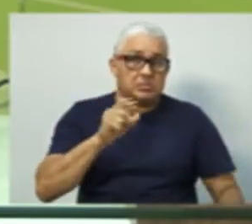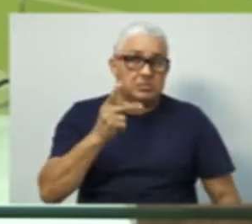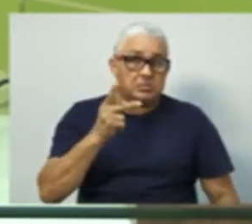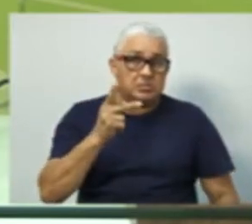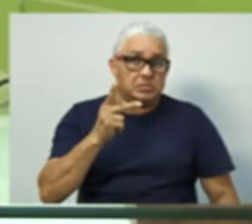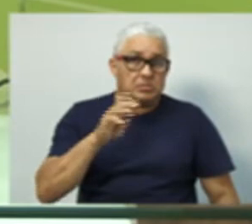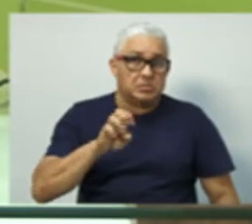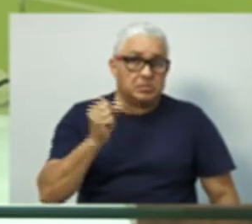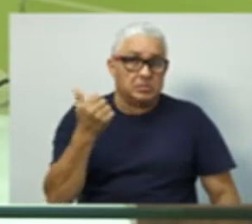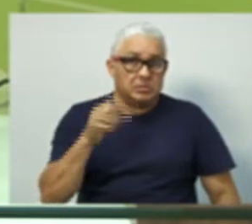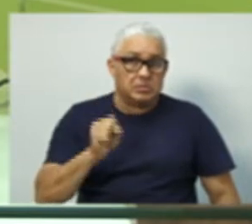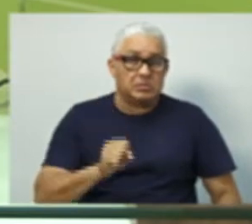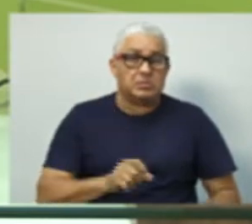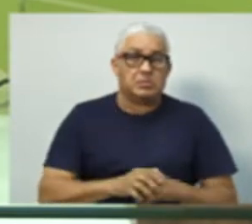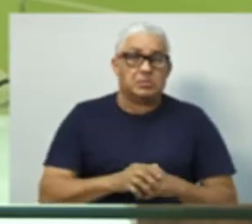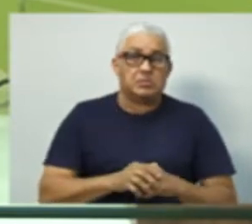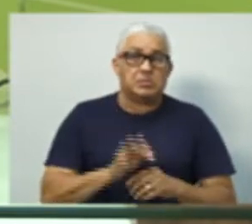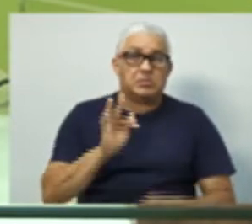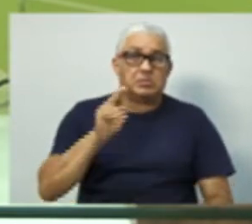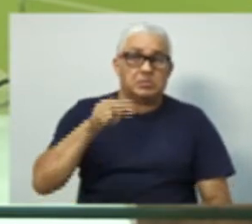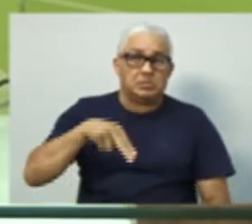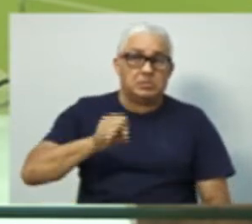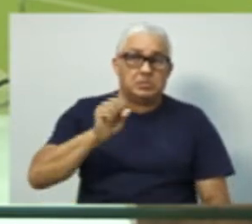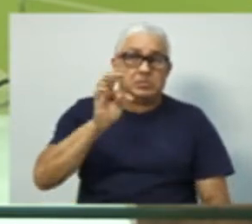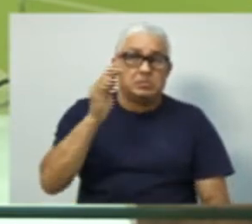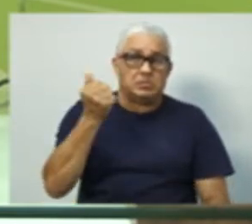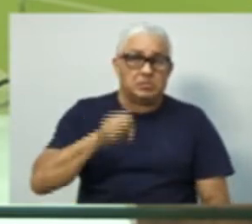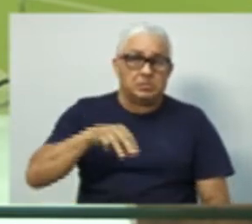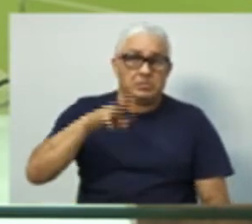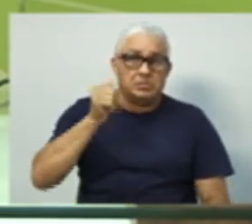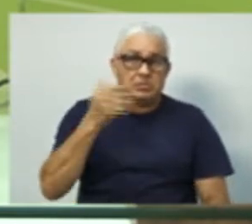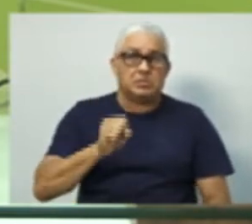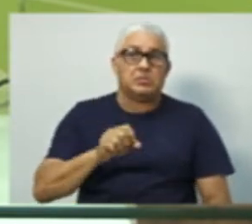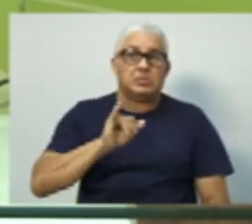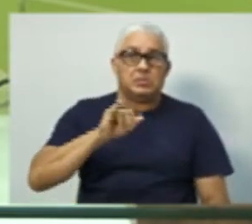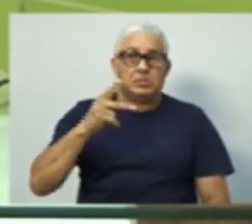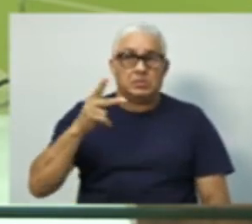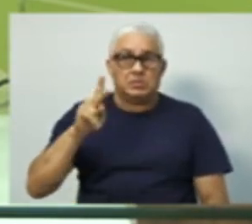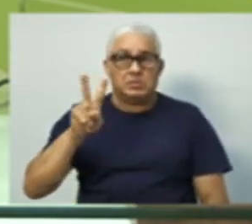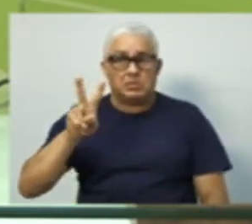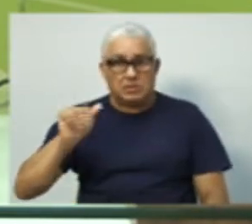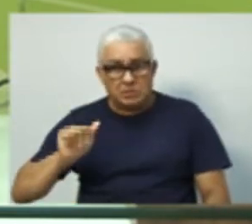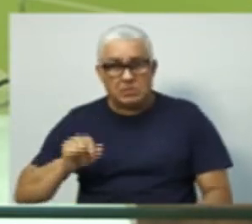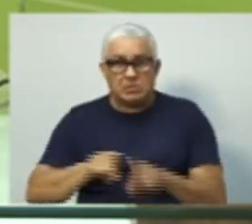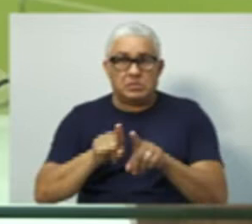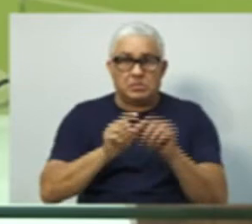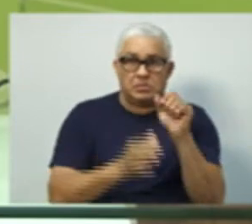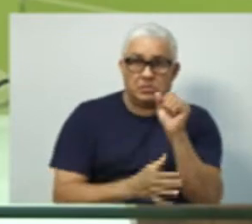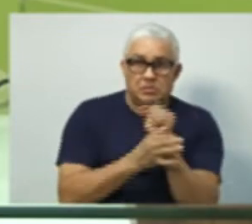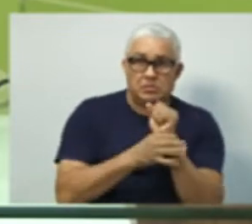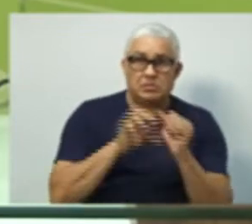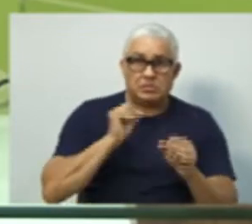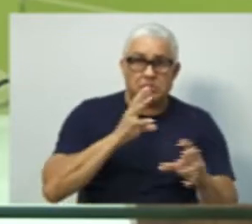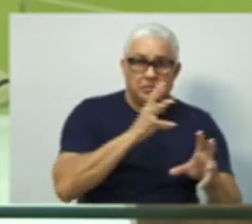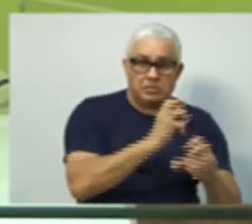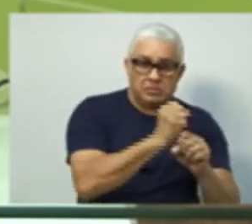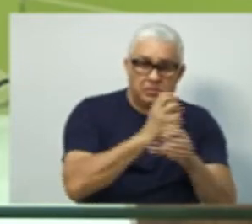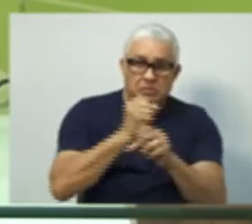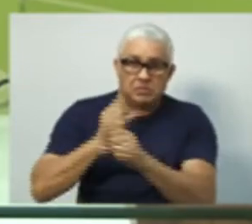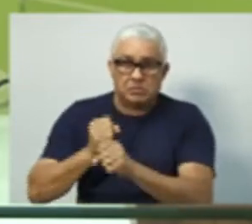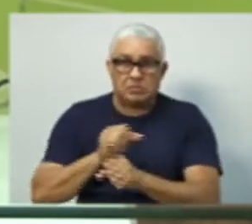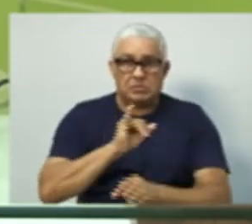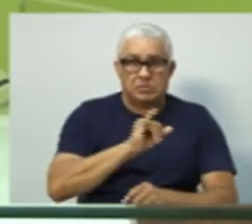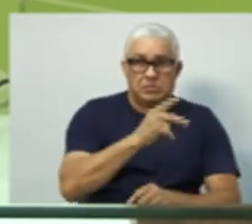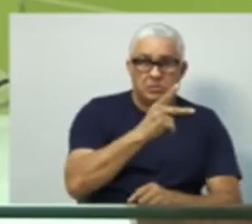abril 420, junho 200, maio 260 e junho 310, que eu acabei de achar aqui. Então, vou ter, na verdade, o quê? Para o mês de